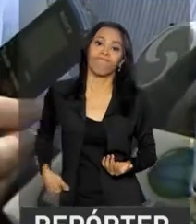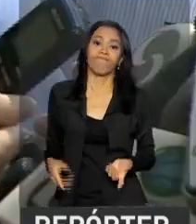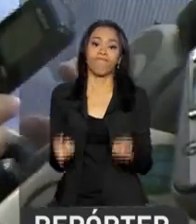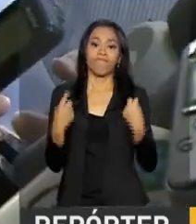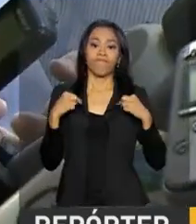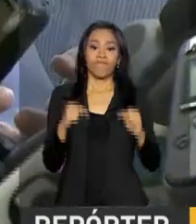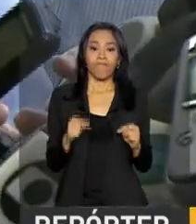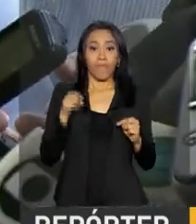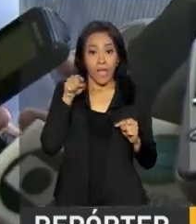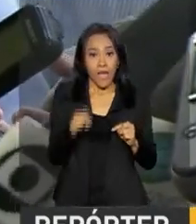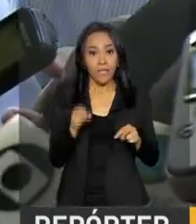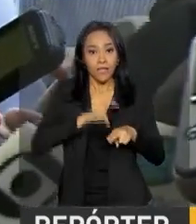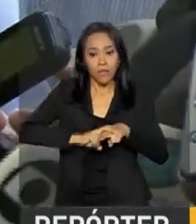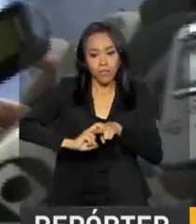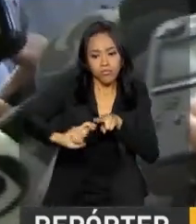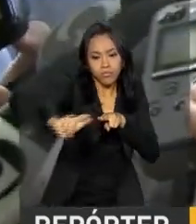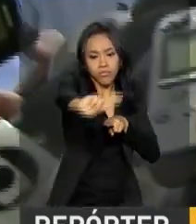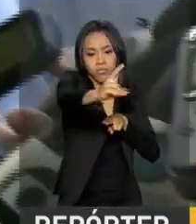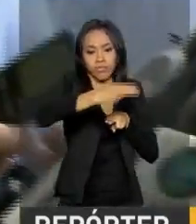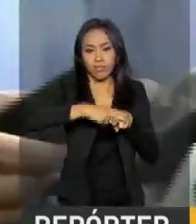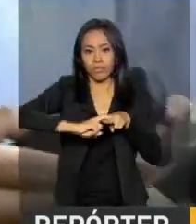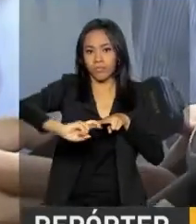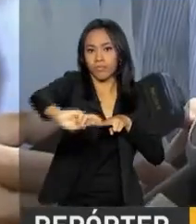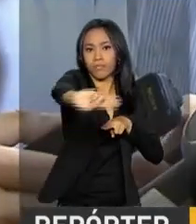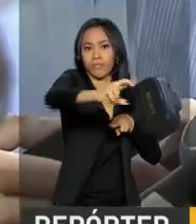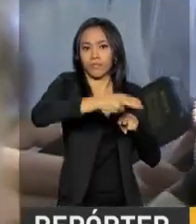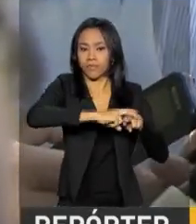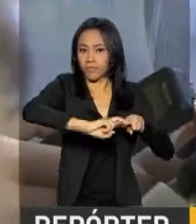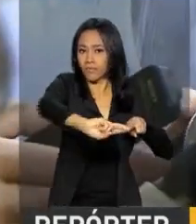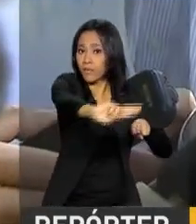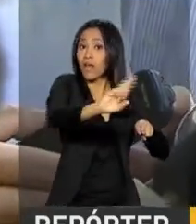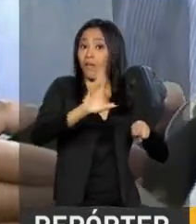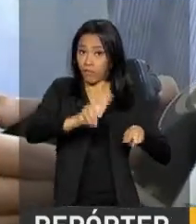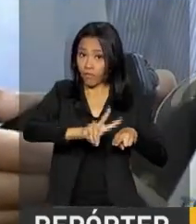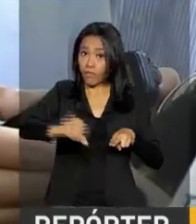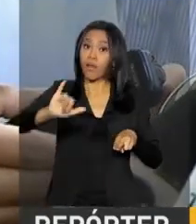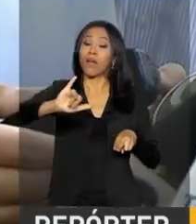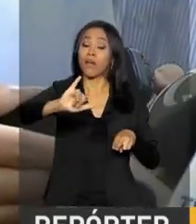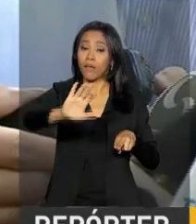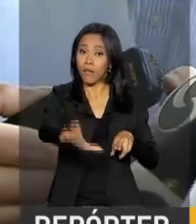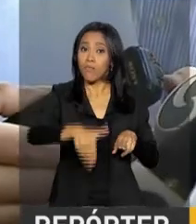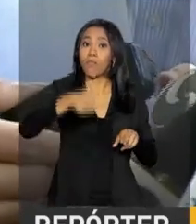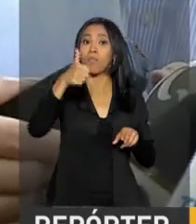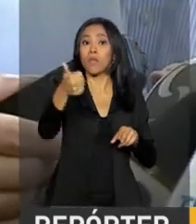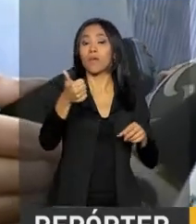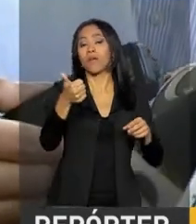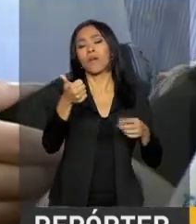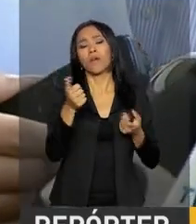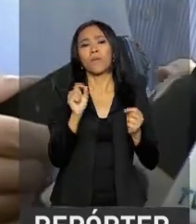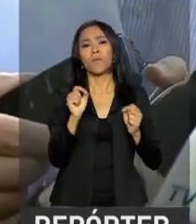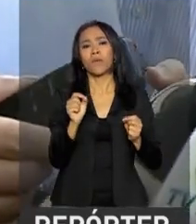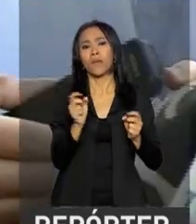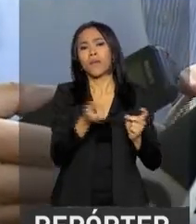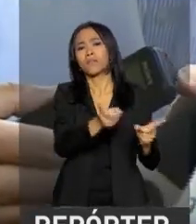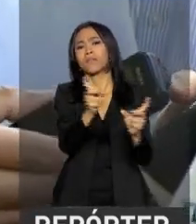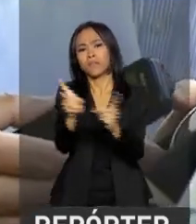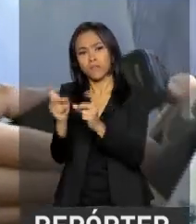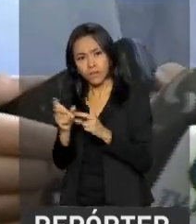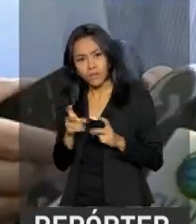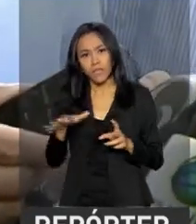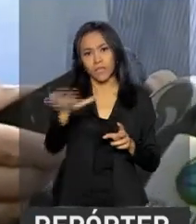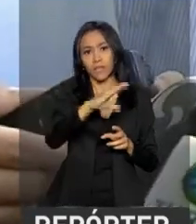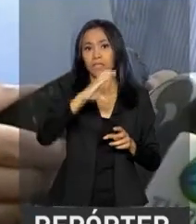ferrovia ela vai melhorar a logística do do centro-oeste do setor é que